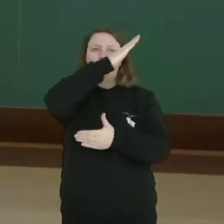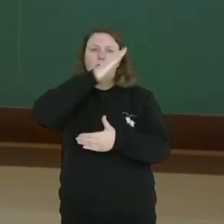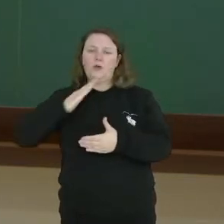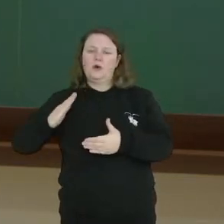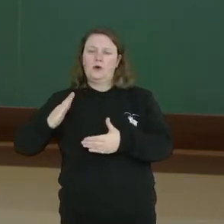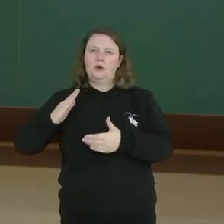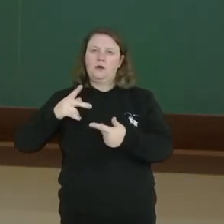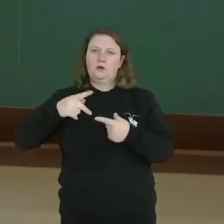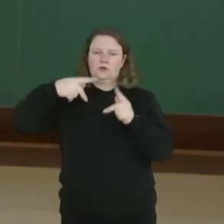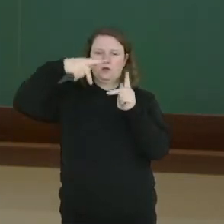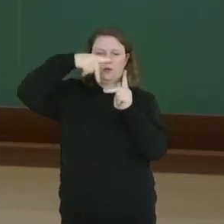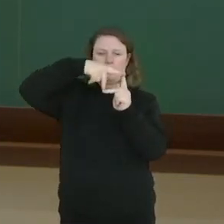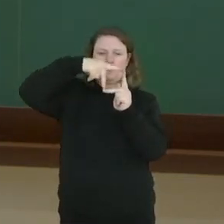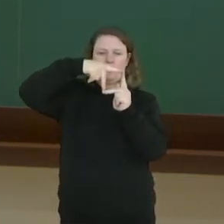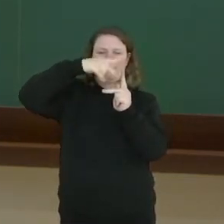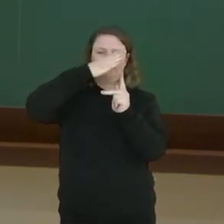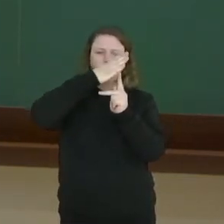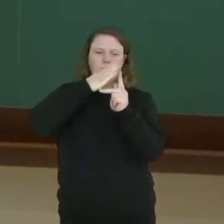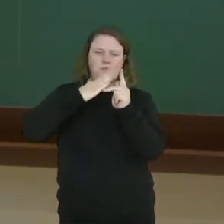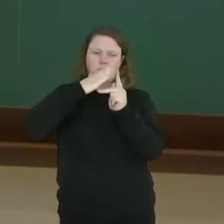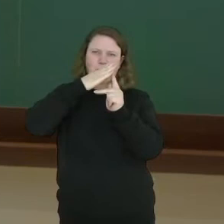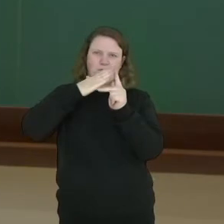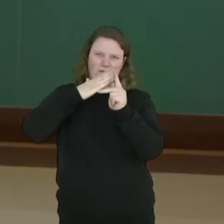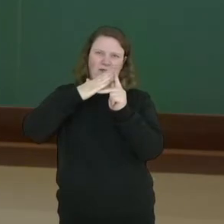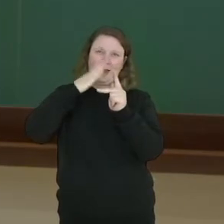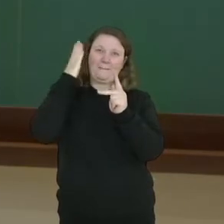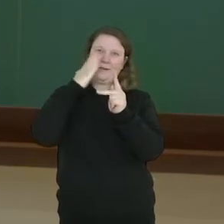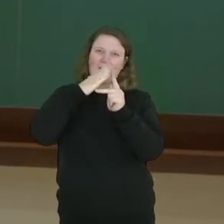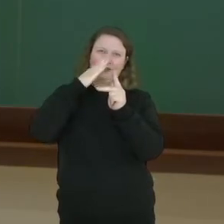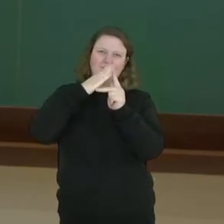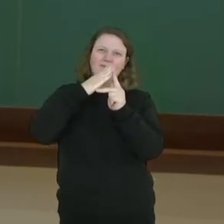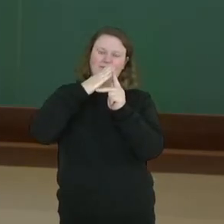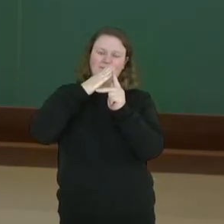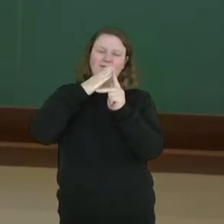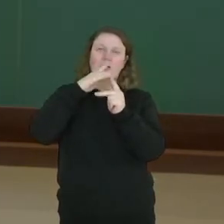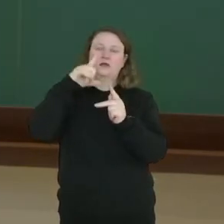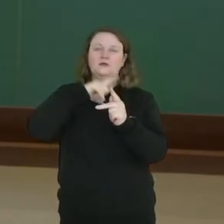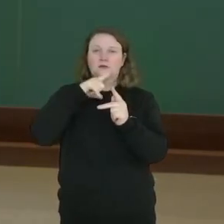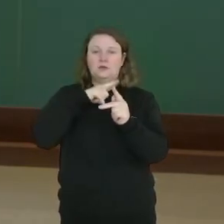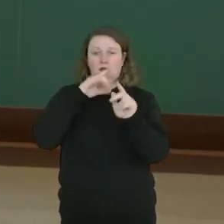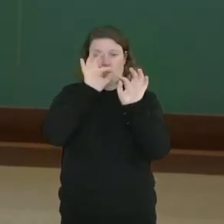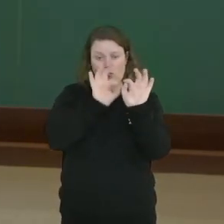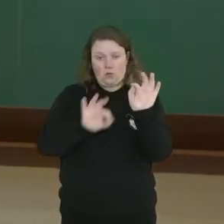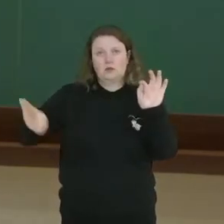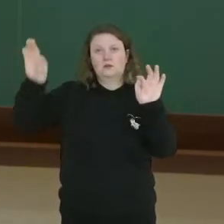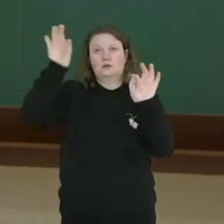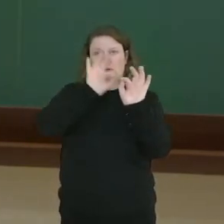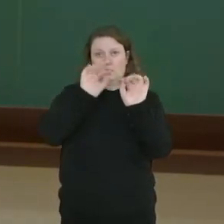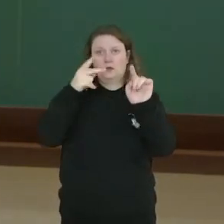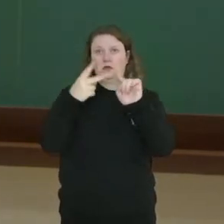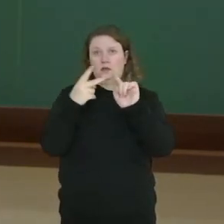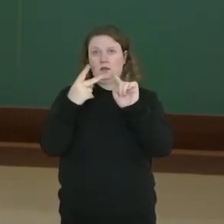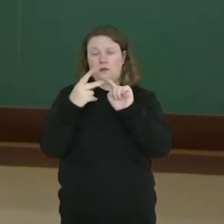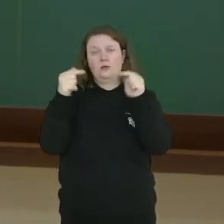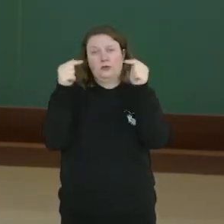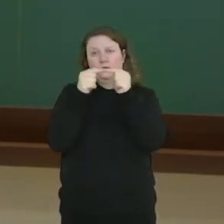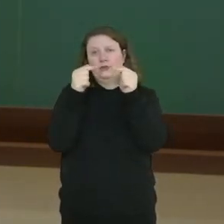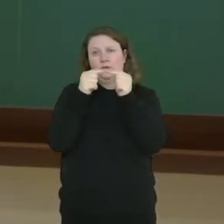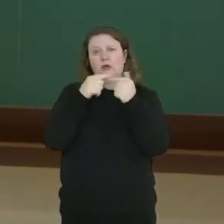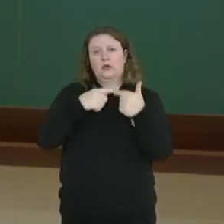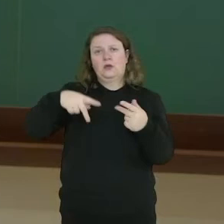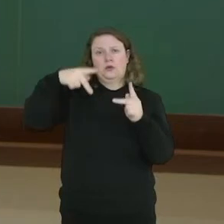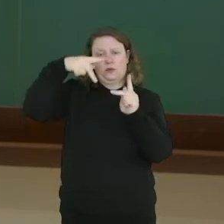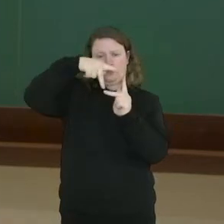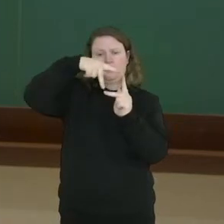também. Então, é um elemento da circunferência e o outro elemento relacionado ao quadrado, ao polígono daí,